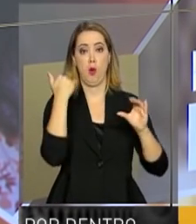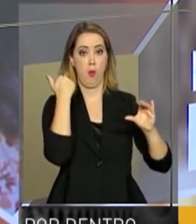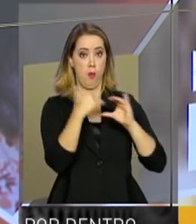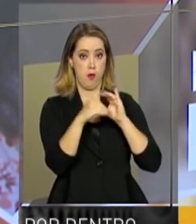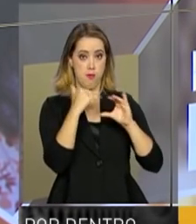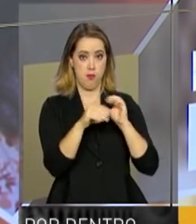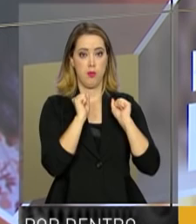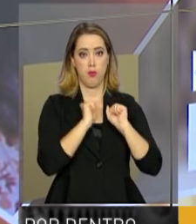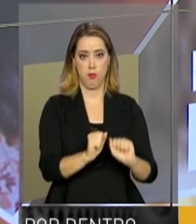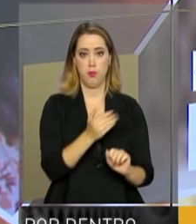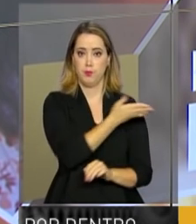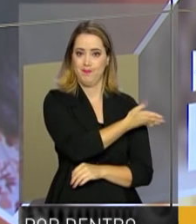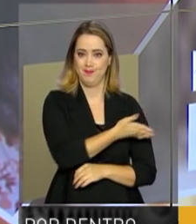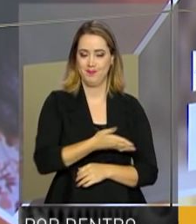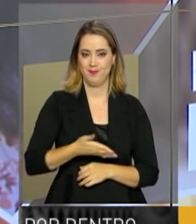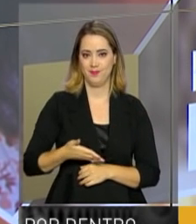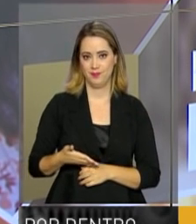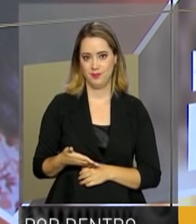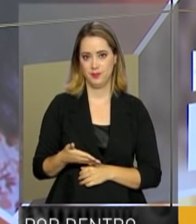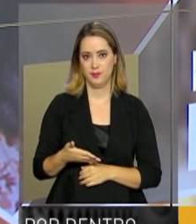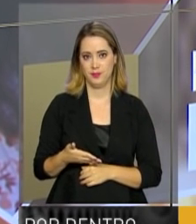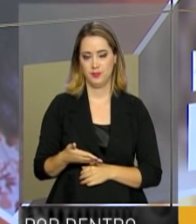para